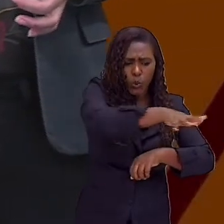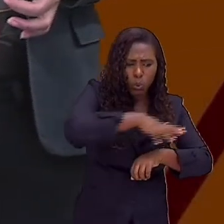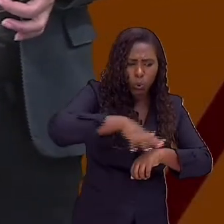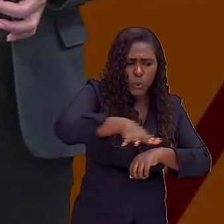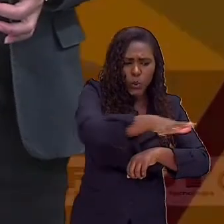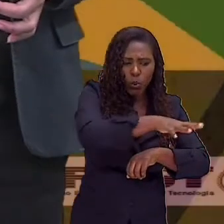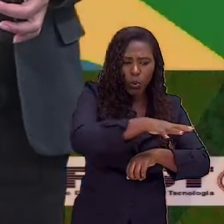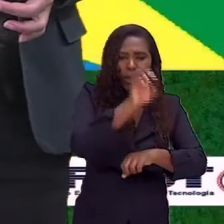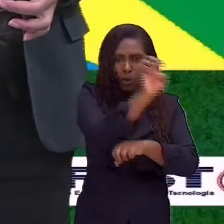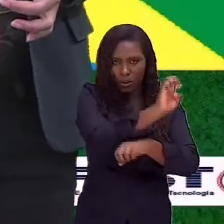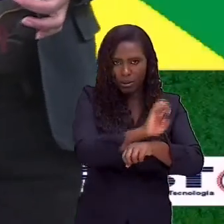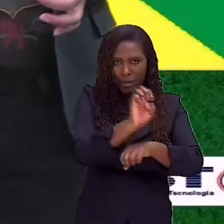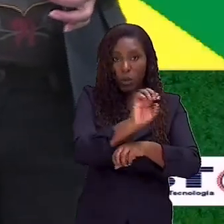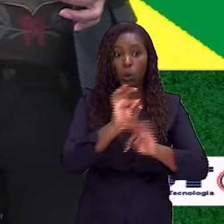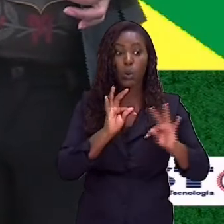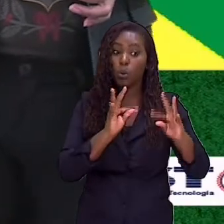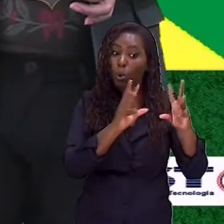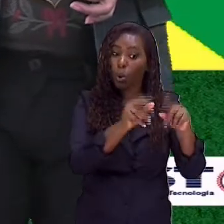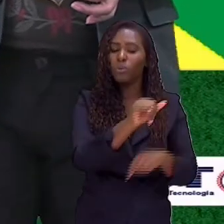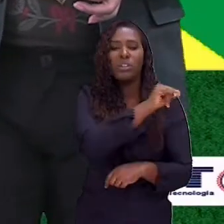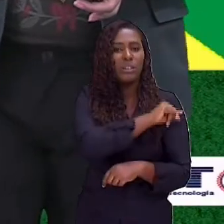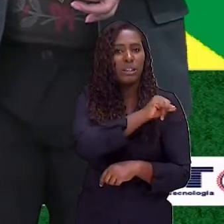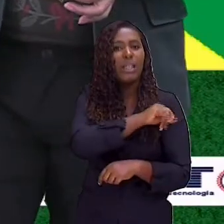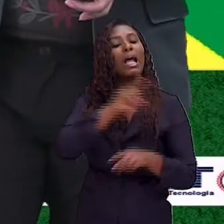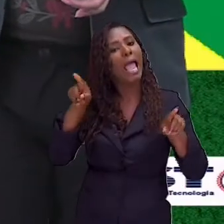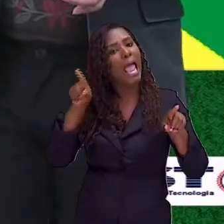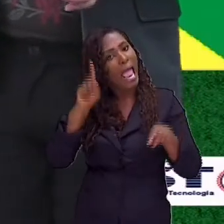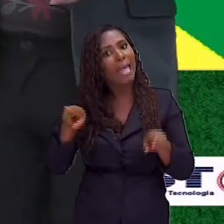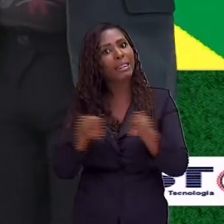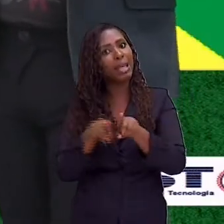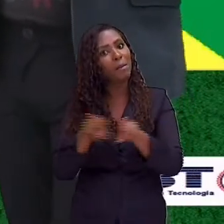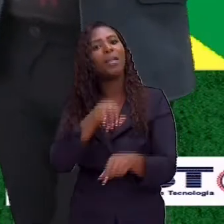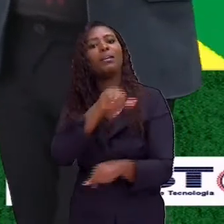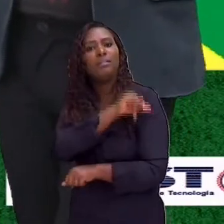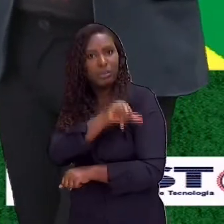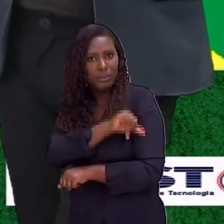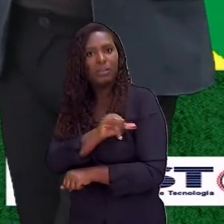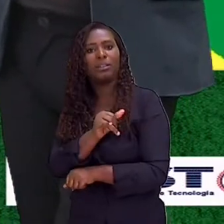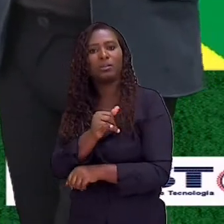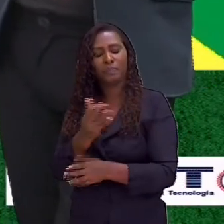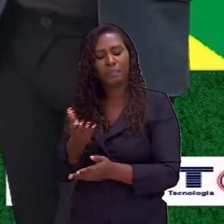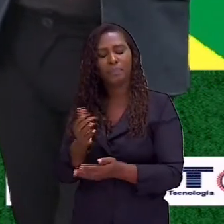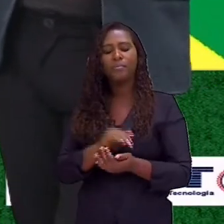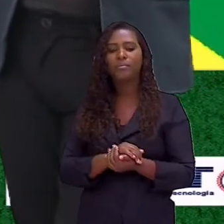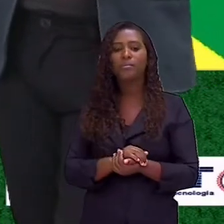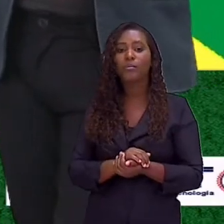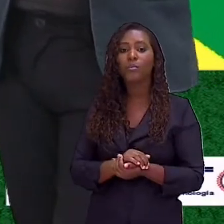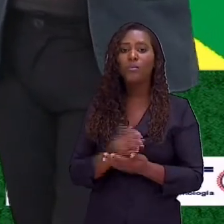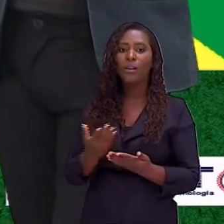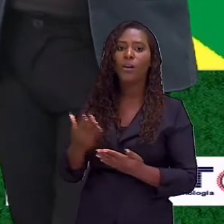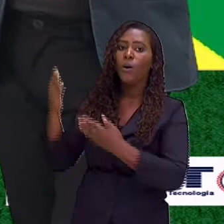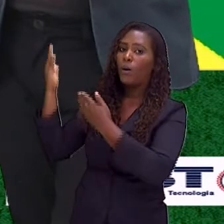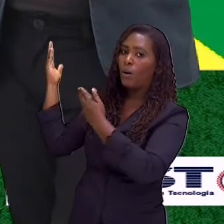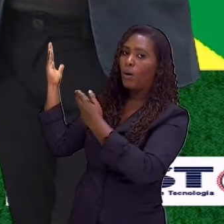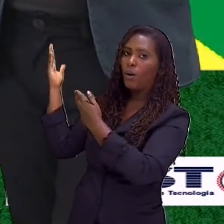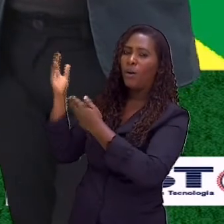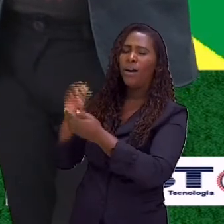de 1824 reza que o Brasil é a associação política de todos os cidadãos